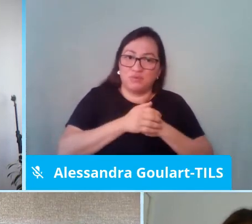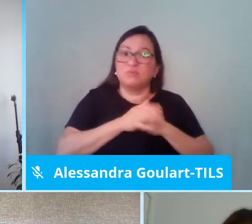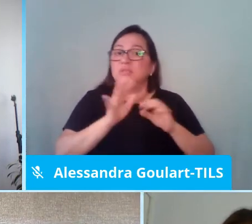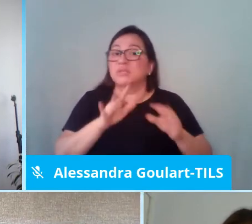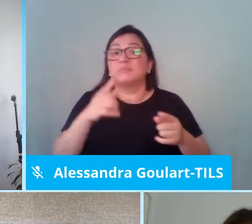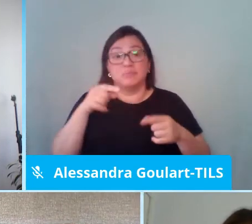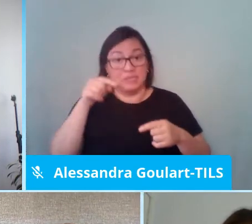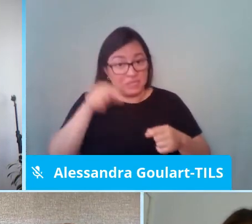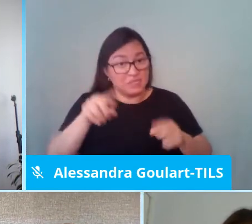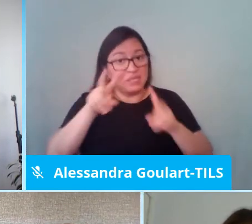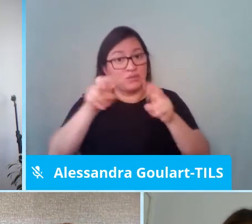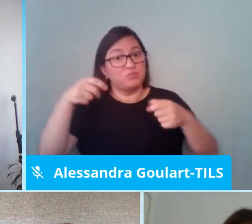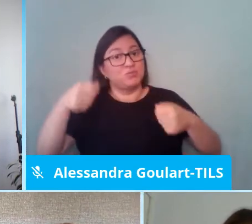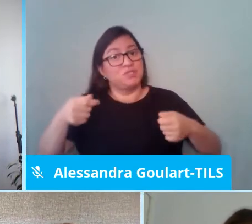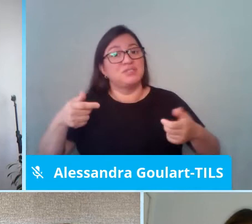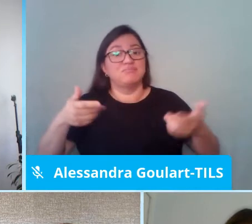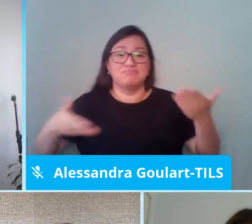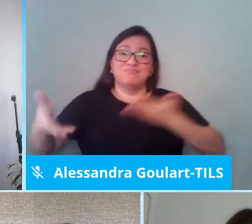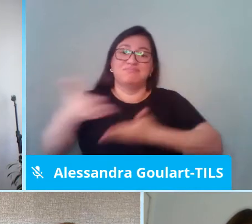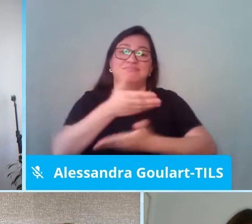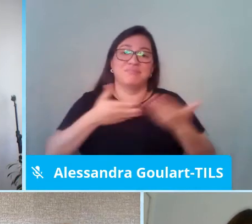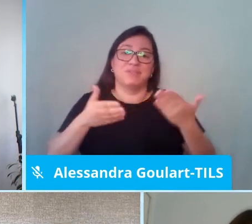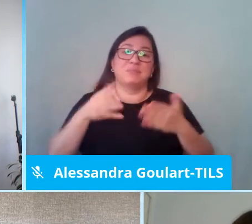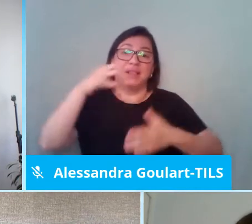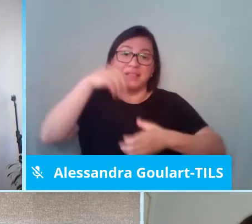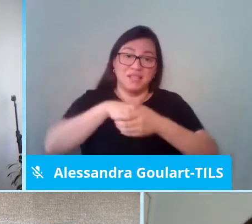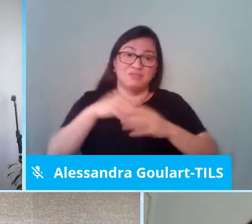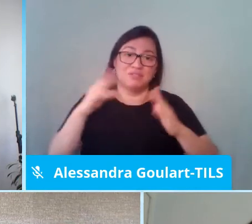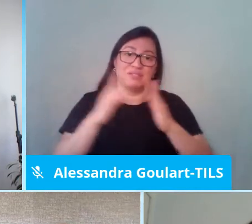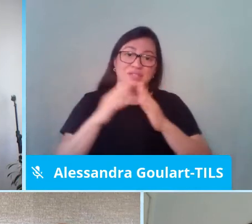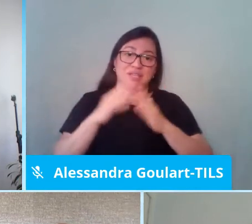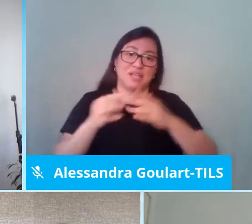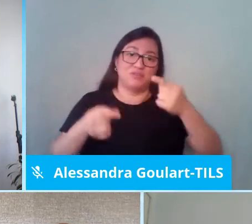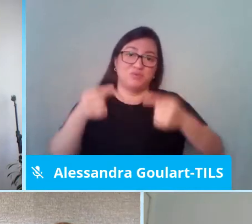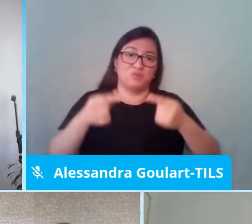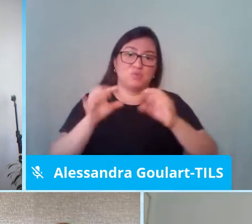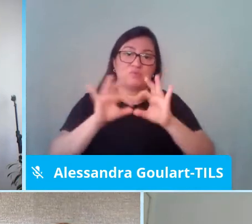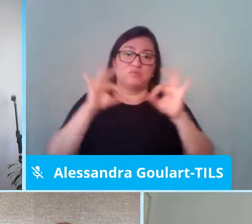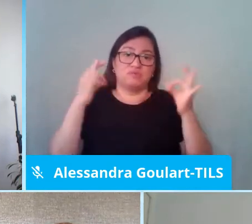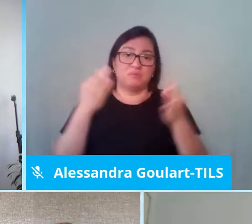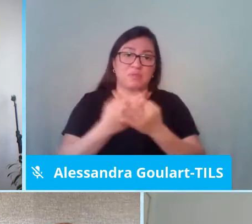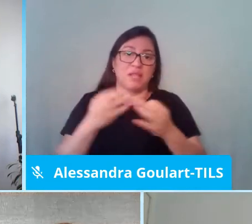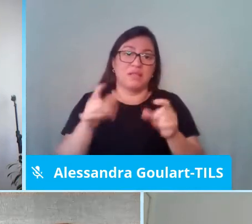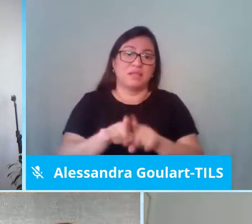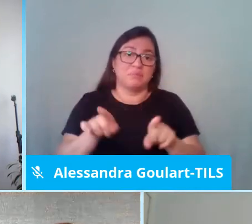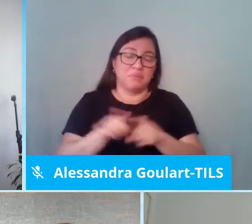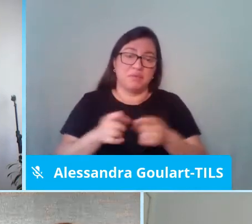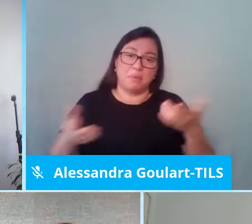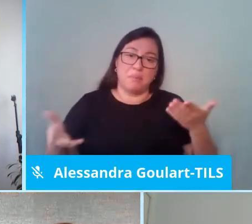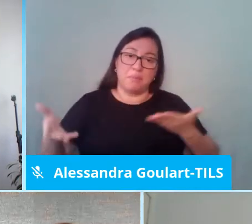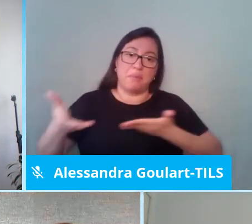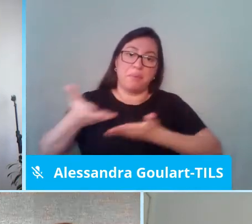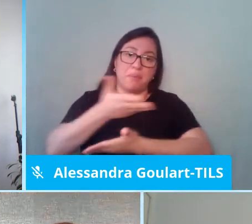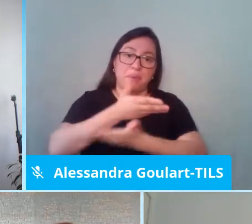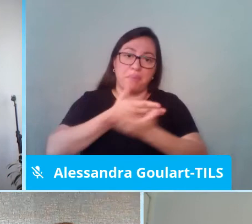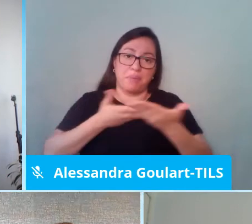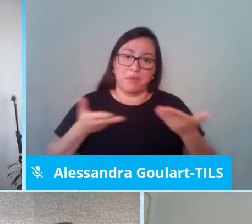discussão, essa conversa para o âmbito familiar, né? Tanto individual quanto familiar. E eu acho que a gente